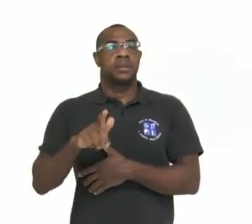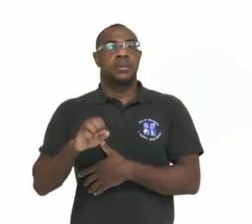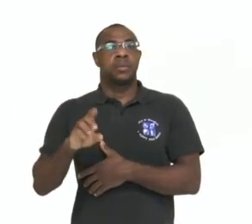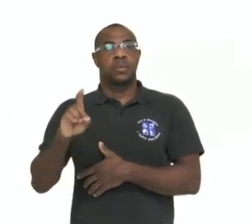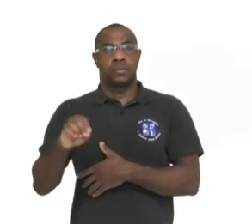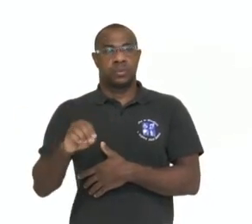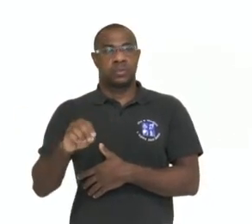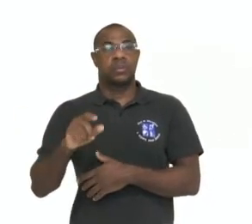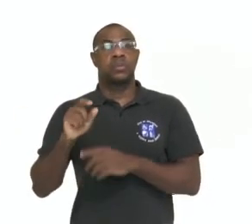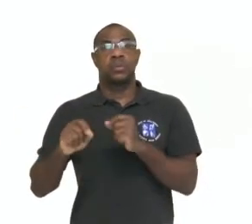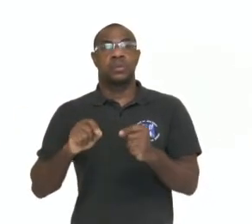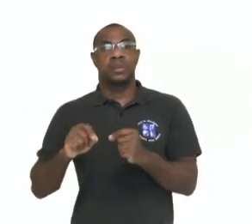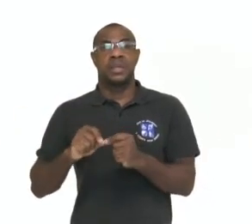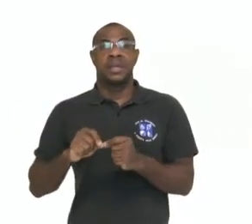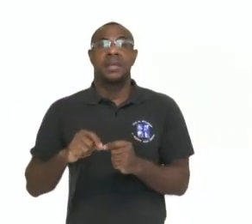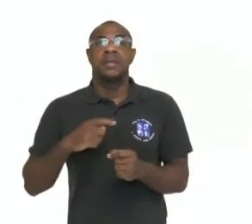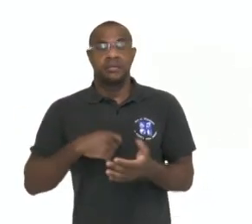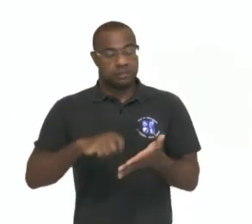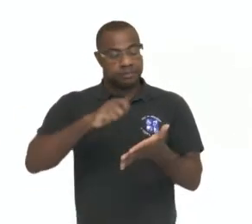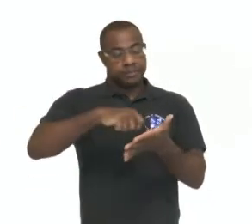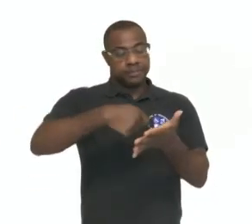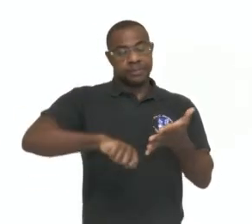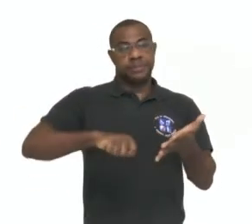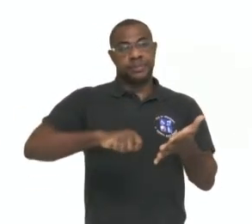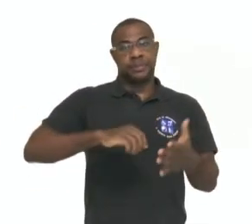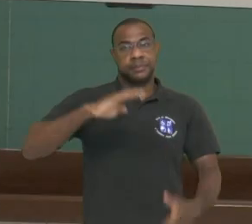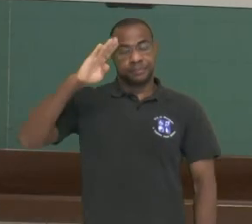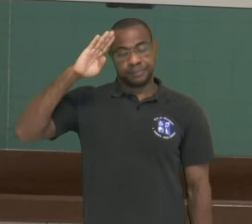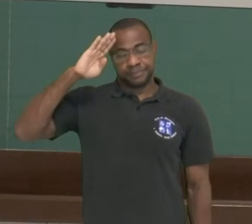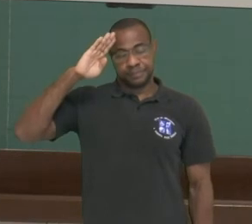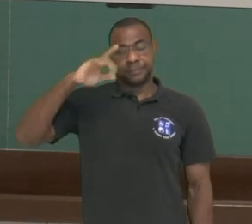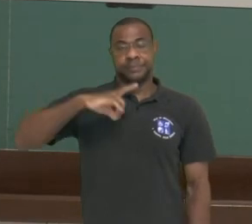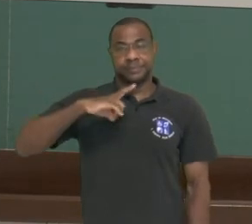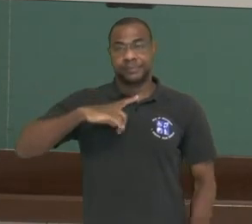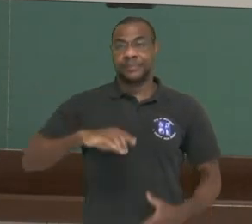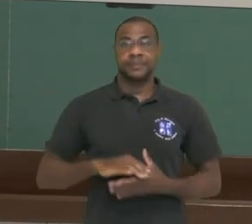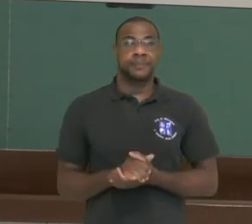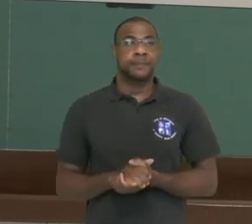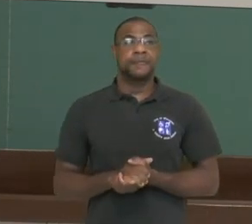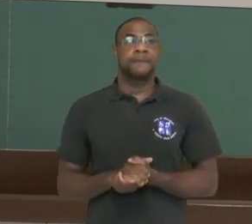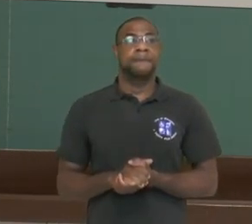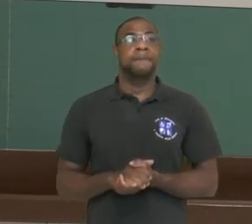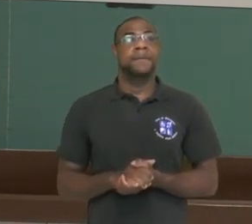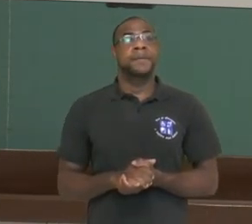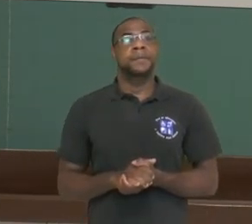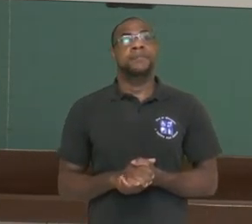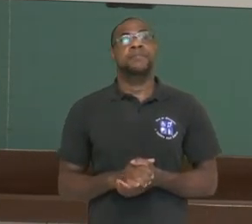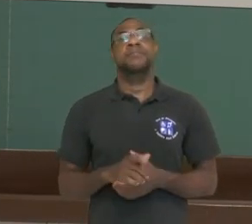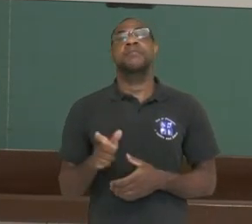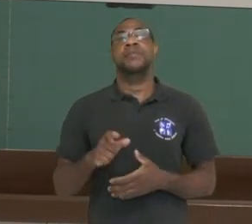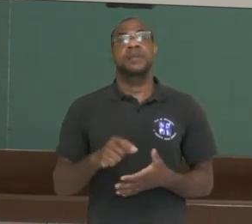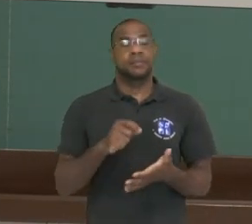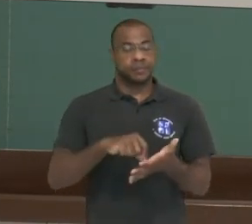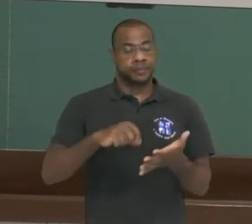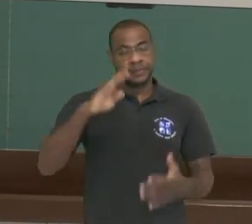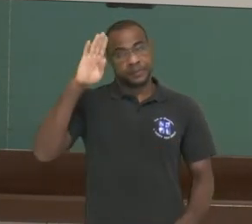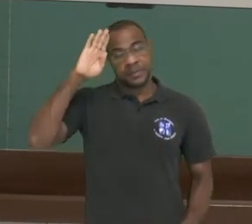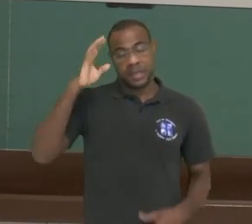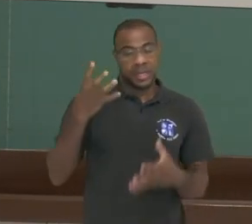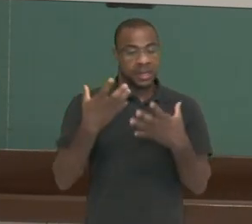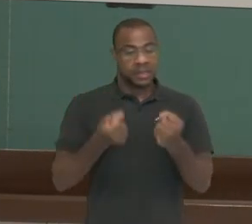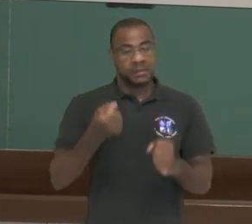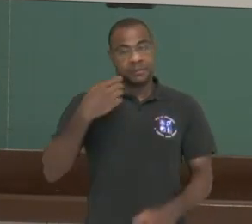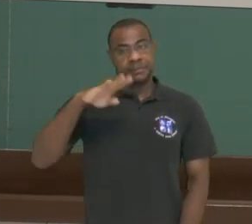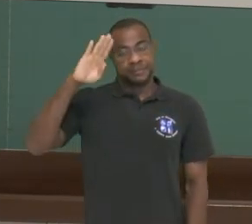pelos romanos como federados no século V mosaico. Dizem que também esse alistamento, né, a aceitação de